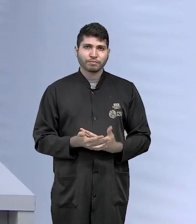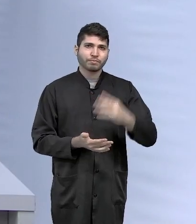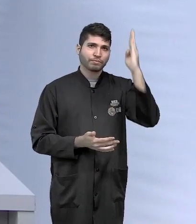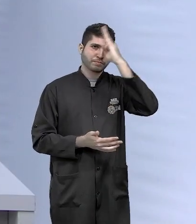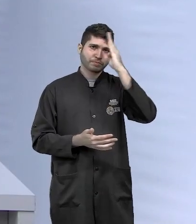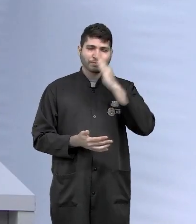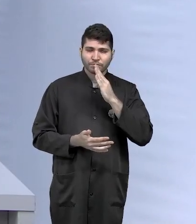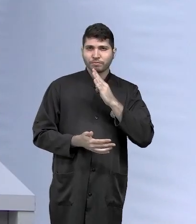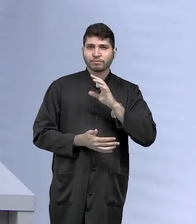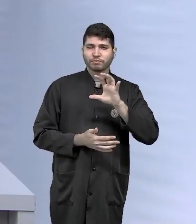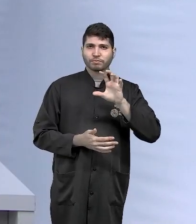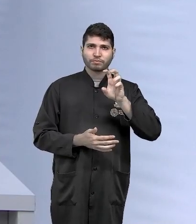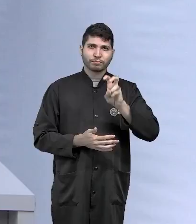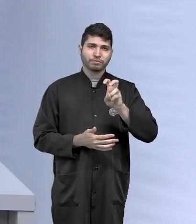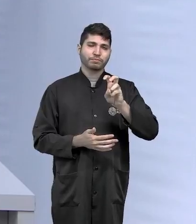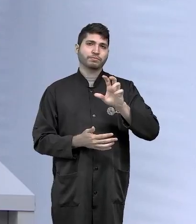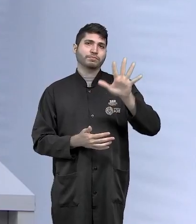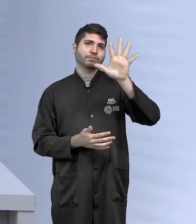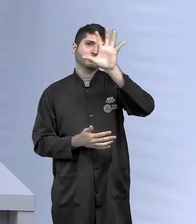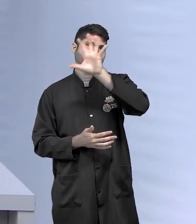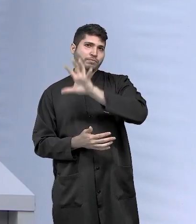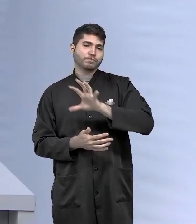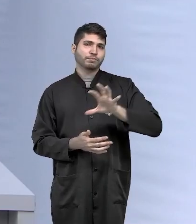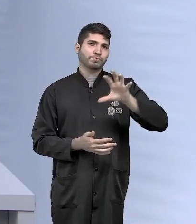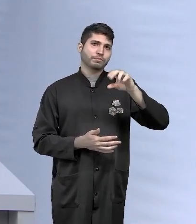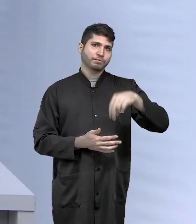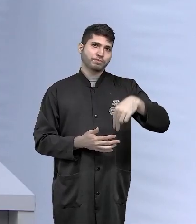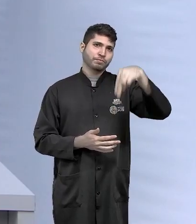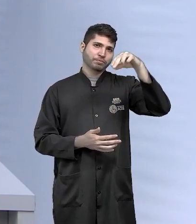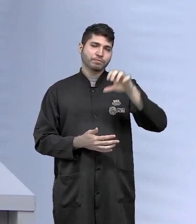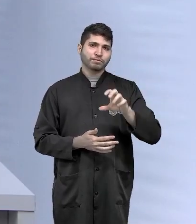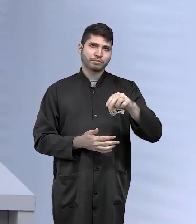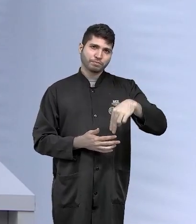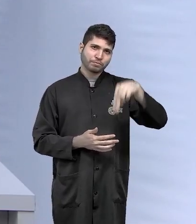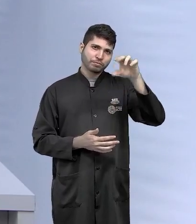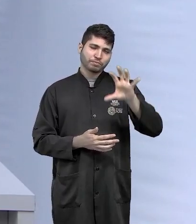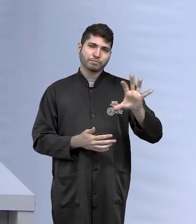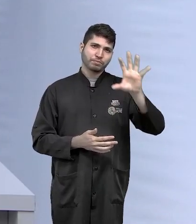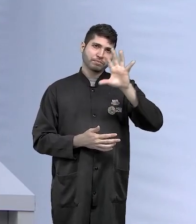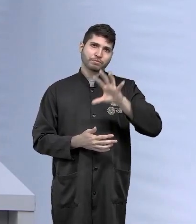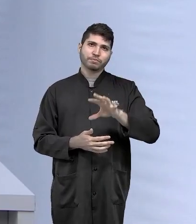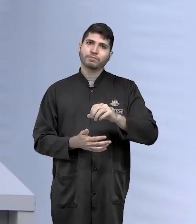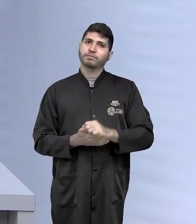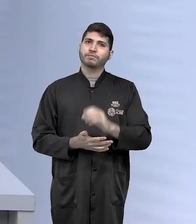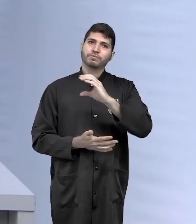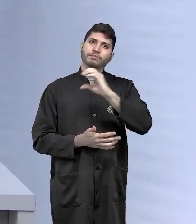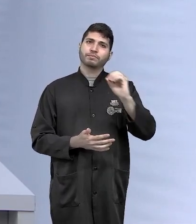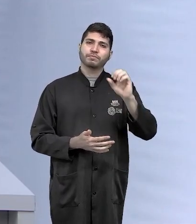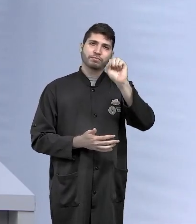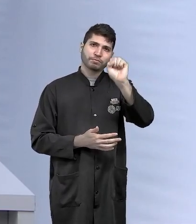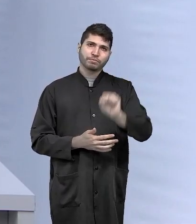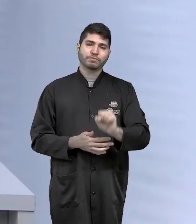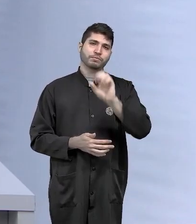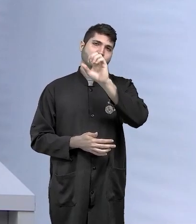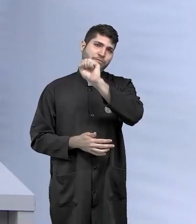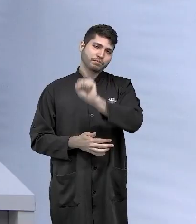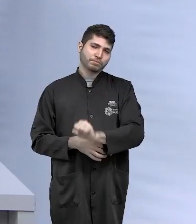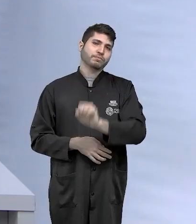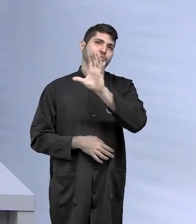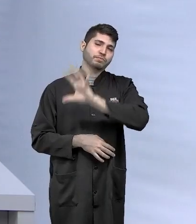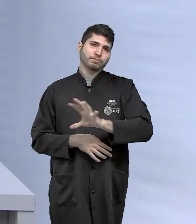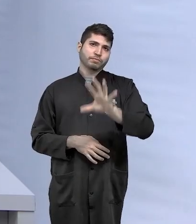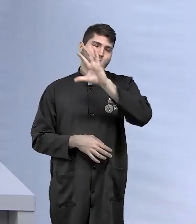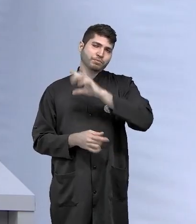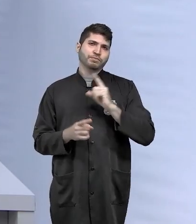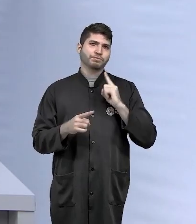IBGE. Norte, Nordeste, Sul, Sudeste, Centro-Oeste. Você que é aluno já se fez essa pergunta? Por que nós temos um